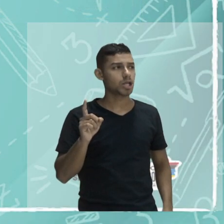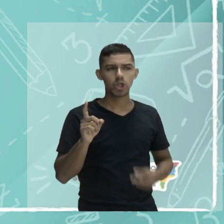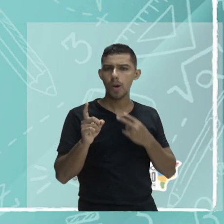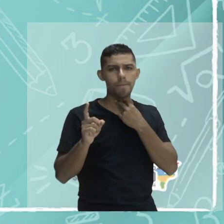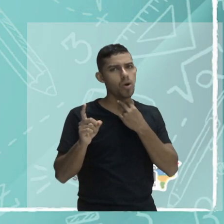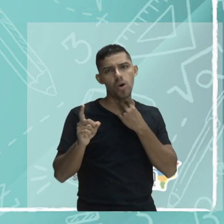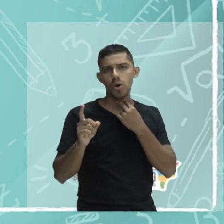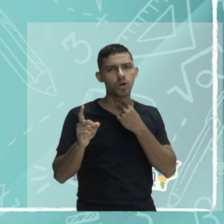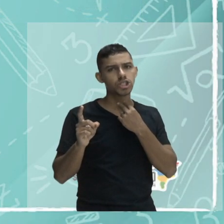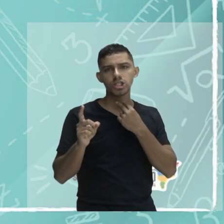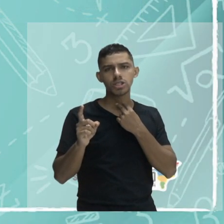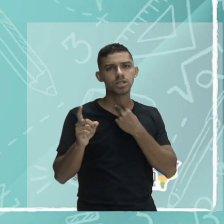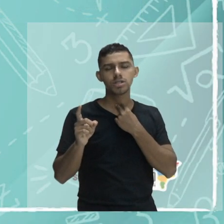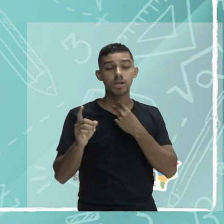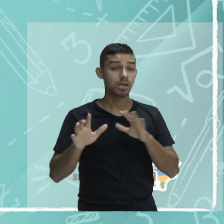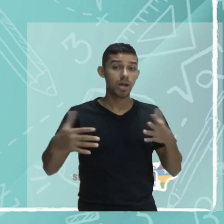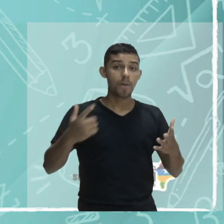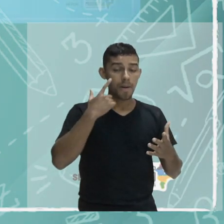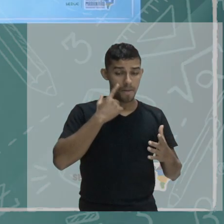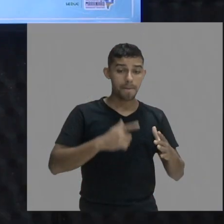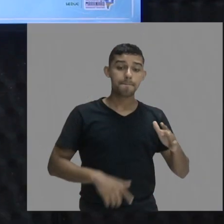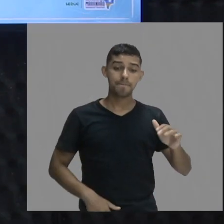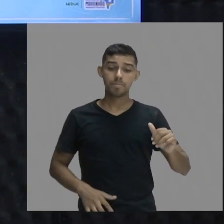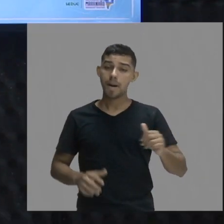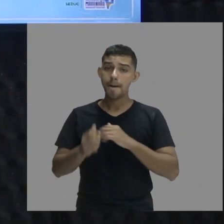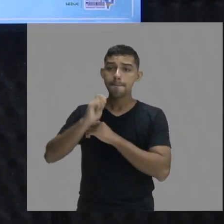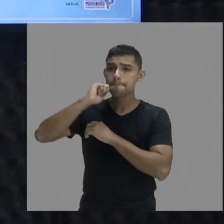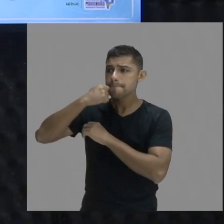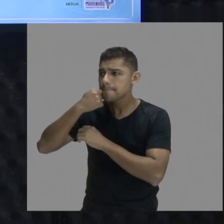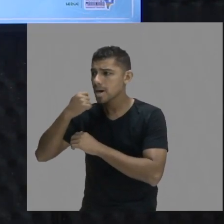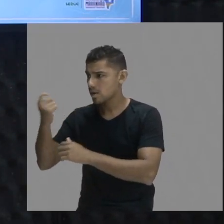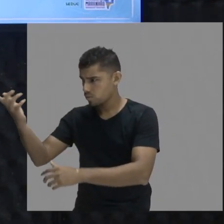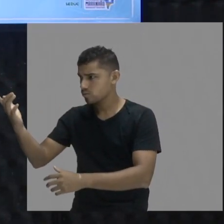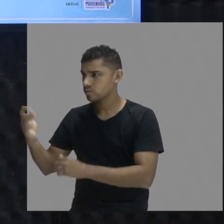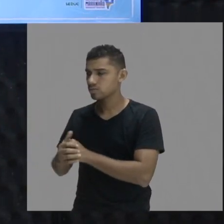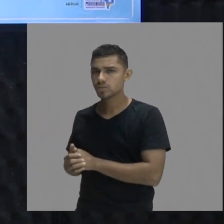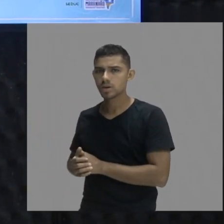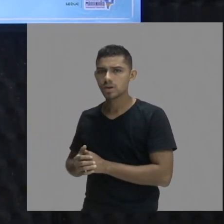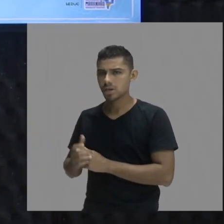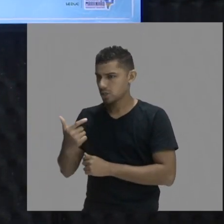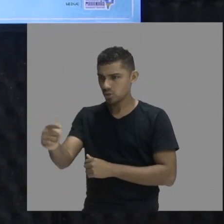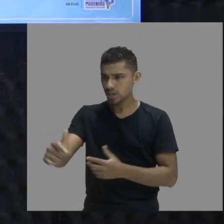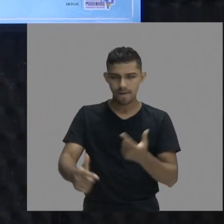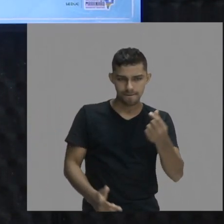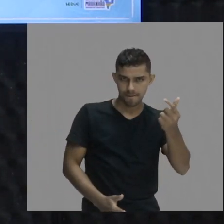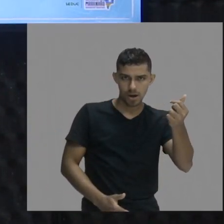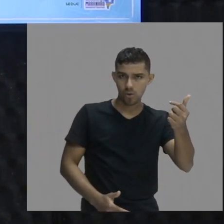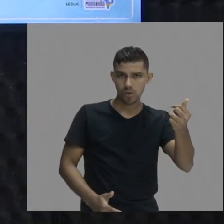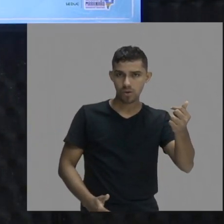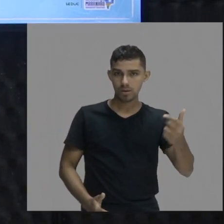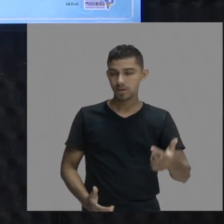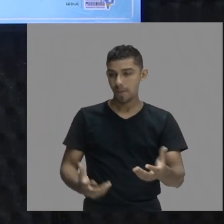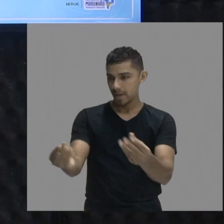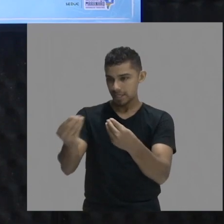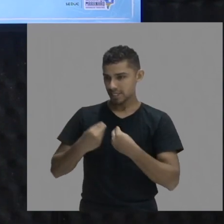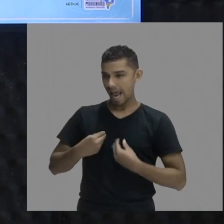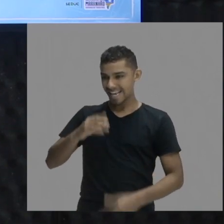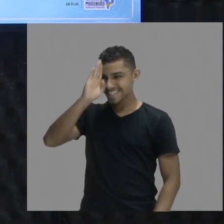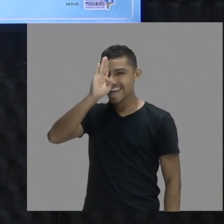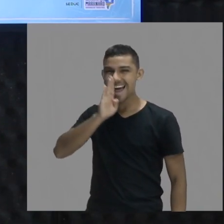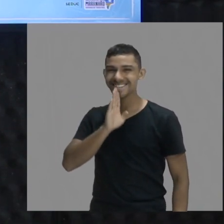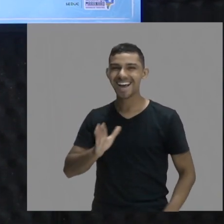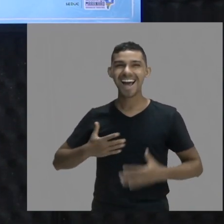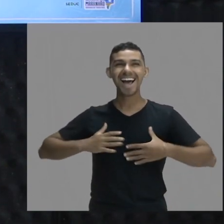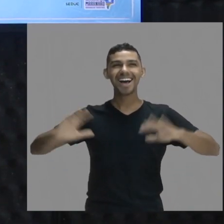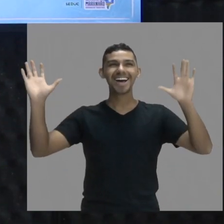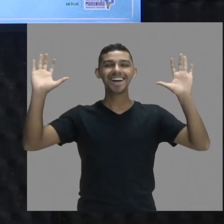acontecer. Eu posso ter valor de pão, quantidade de pão, sem valor? Não. Né? O cara não vai me vender de graça. Qualquer